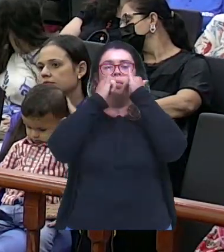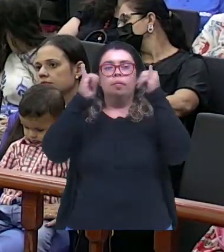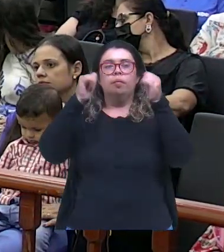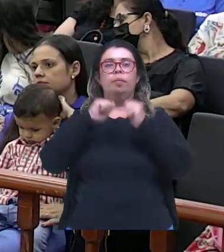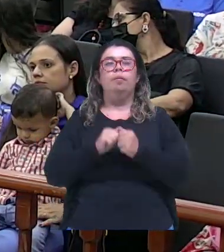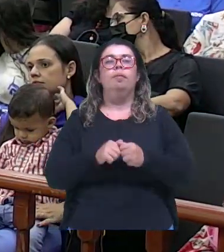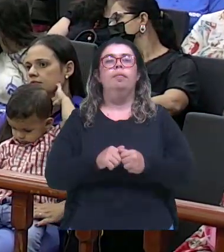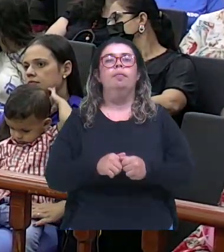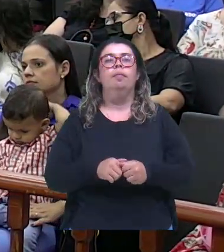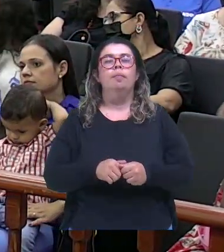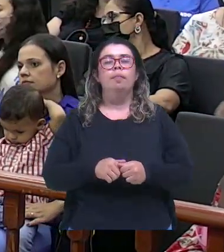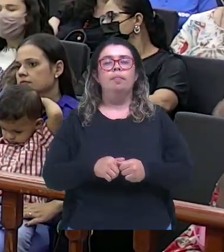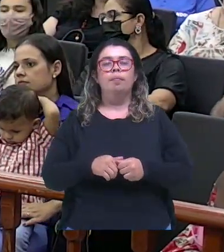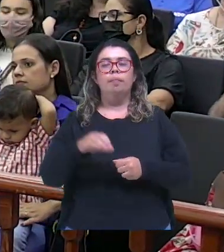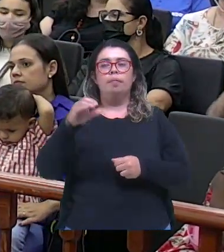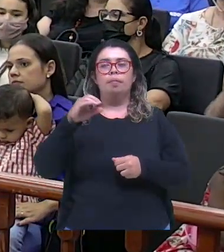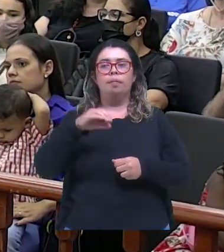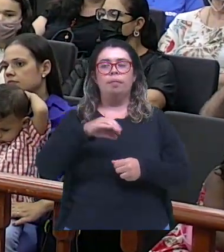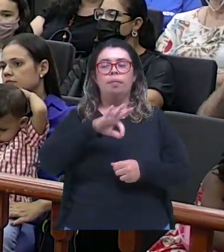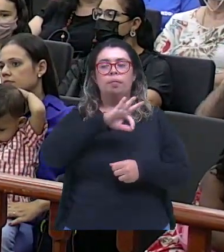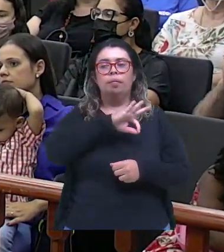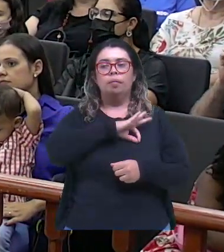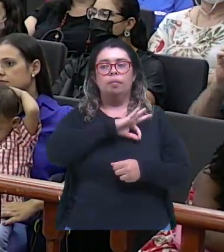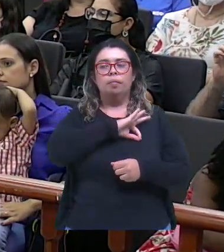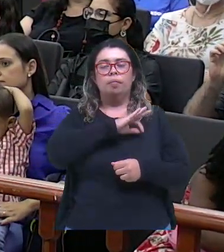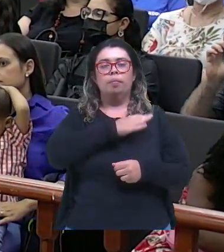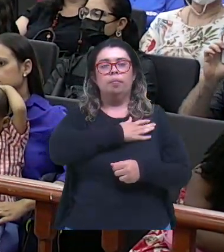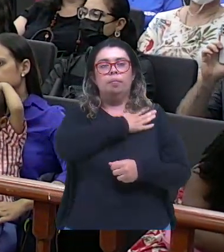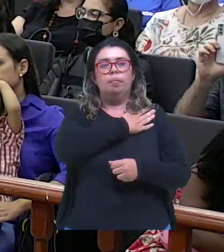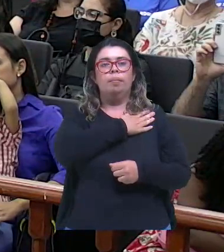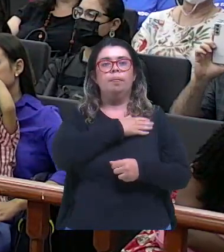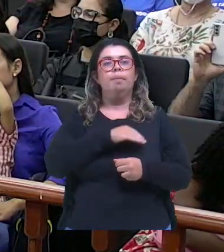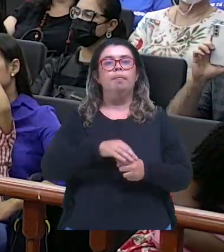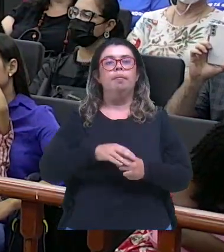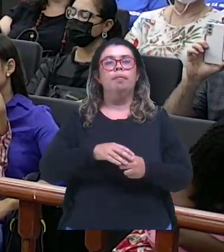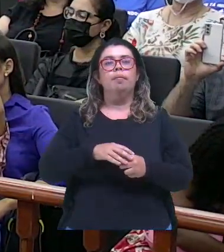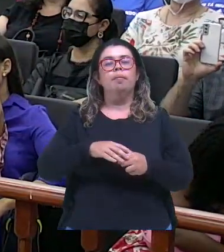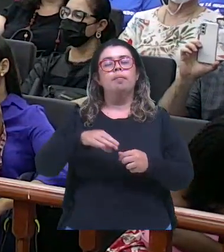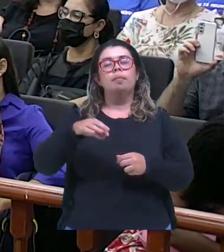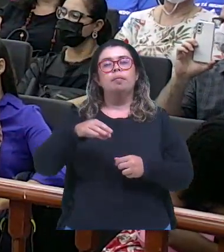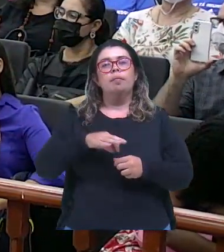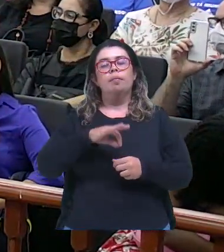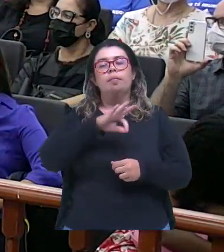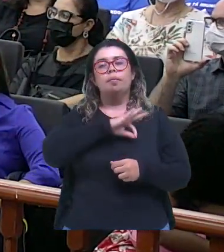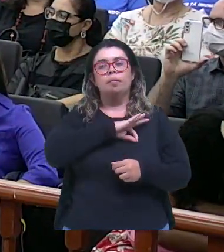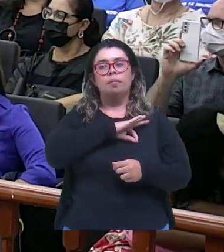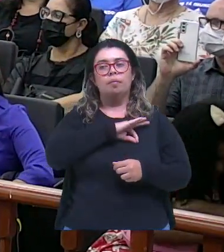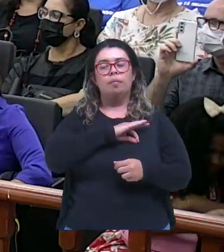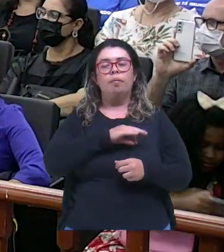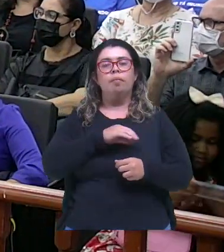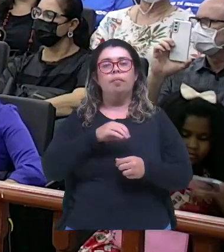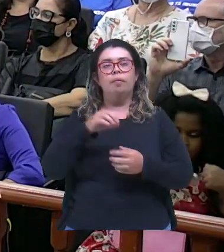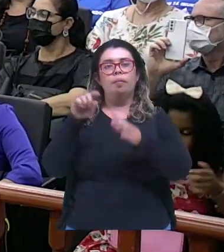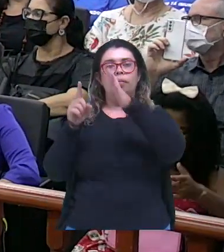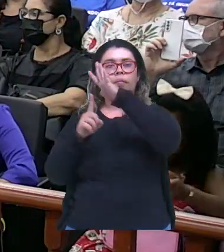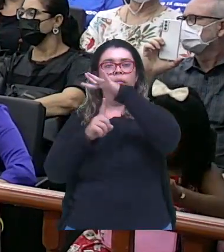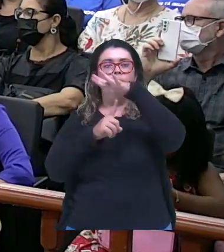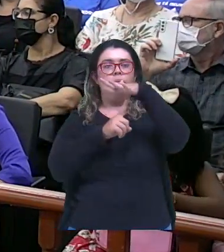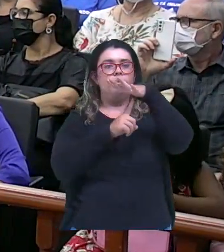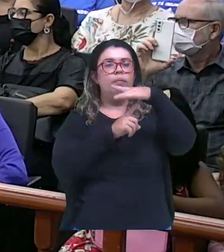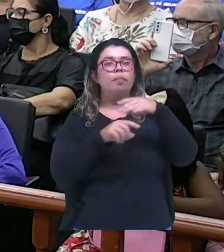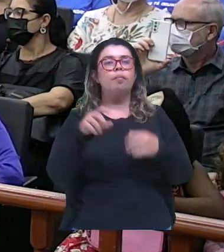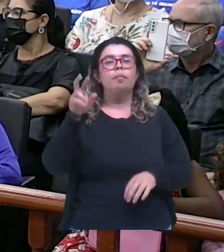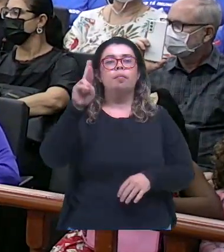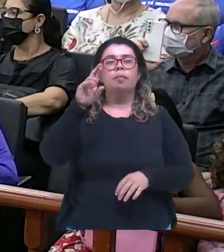Leonardo Lopes, comandante da Polícia Ambiental de Assis, subtenente Rodney Antônio